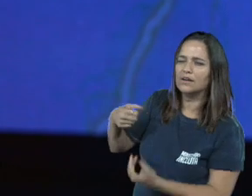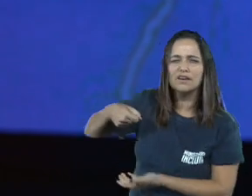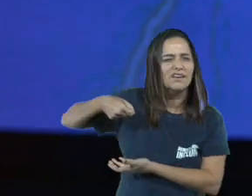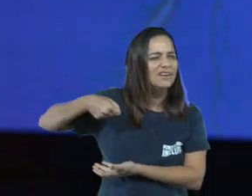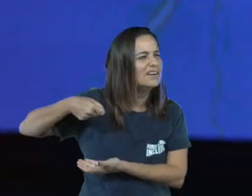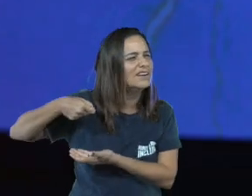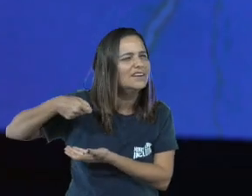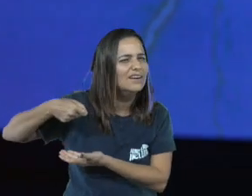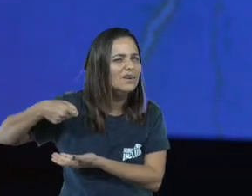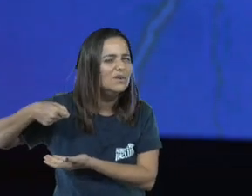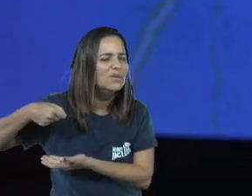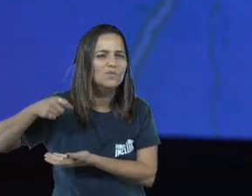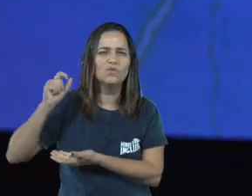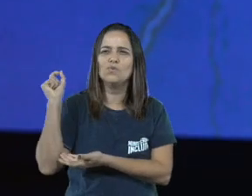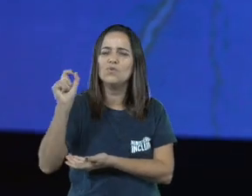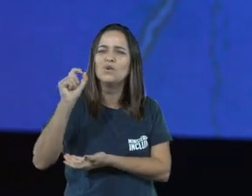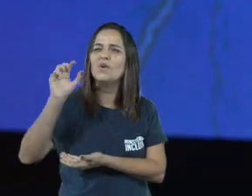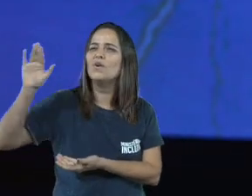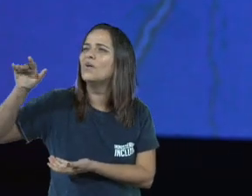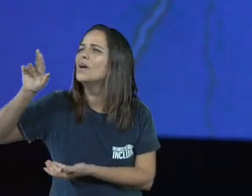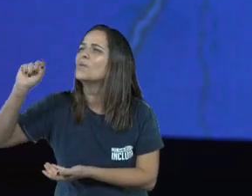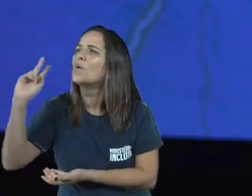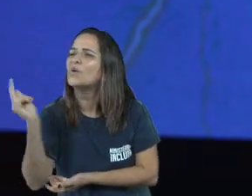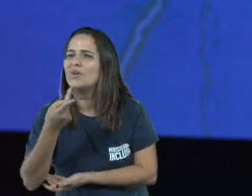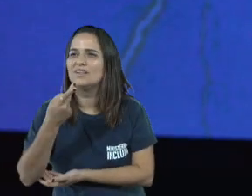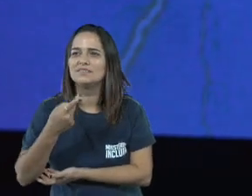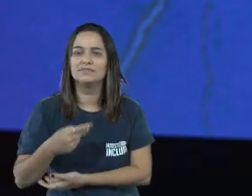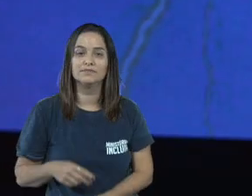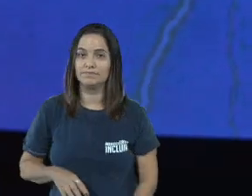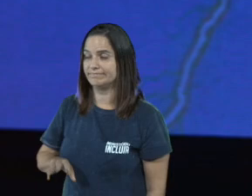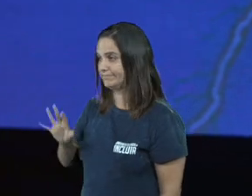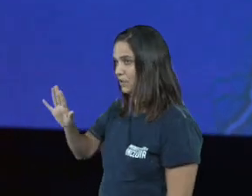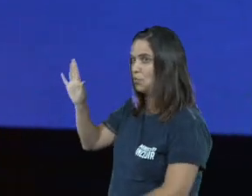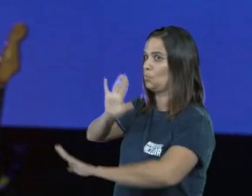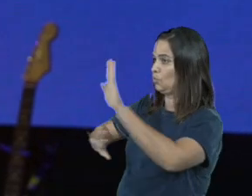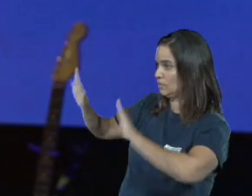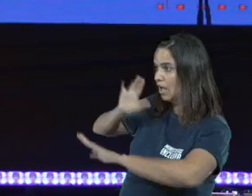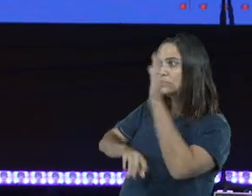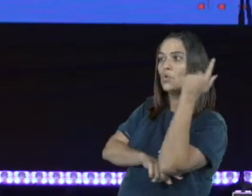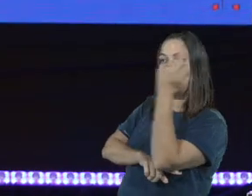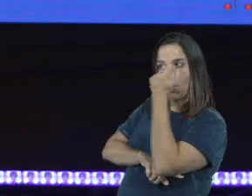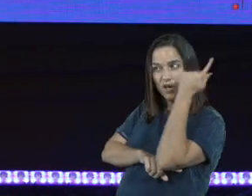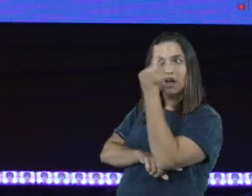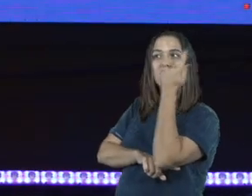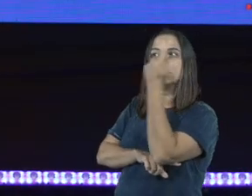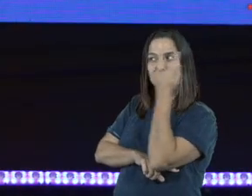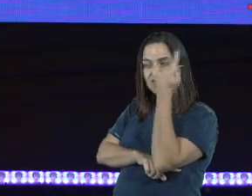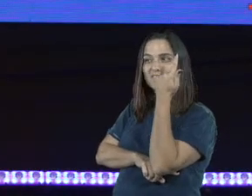meu irmão quero foi do Comando Vermelho Pô cara Mouse a sua irmão